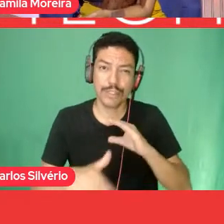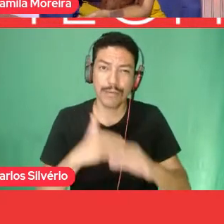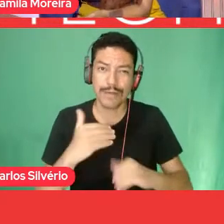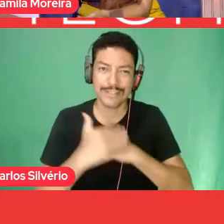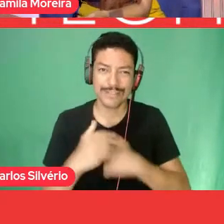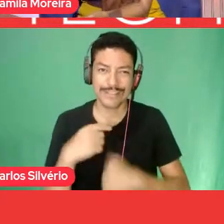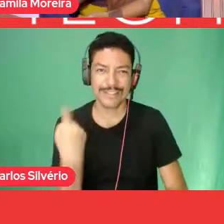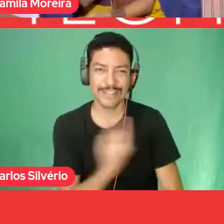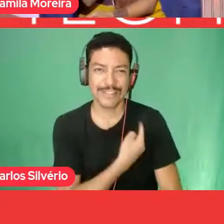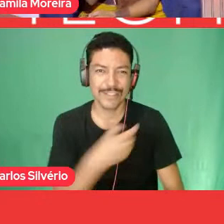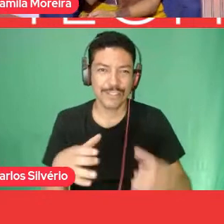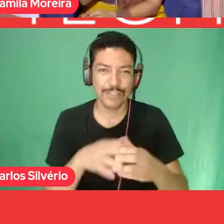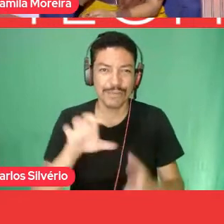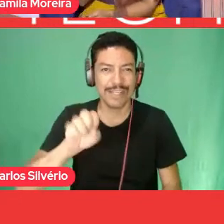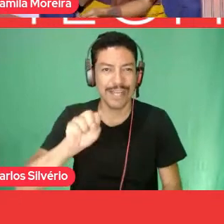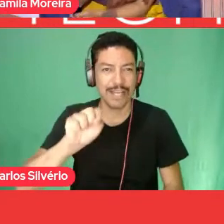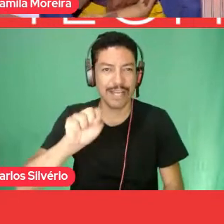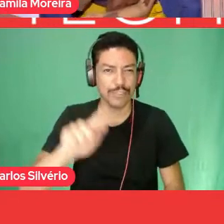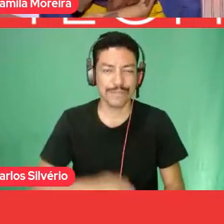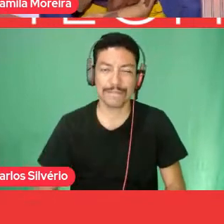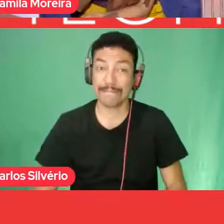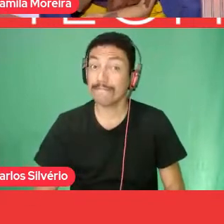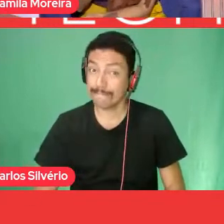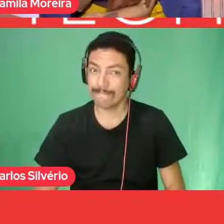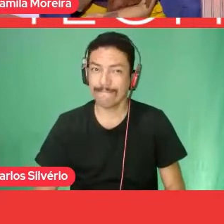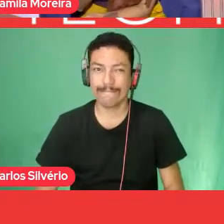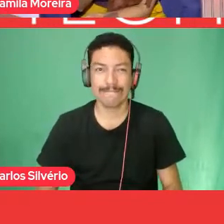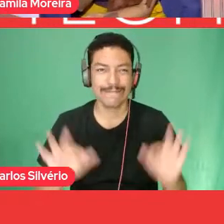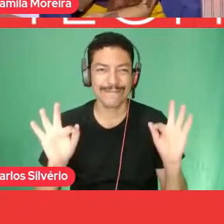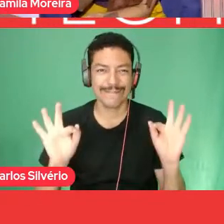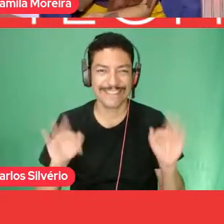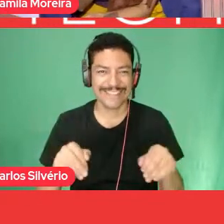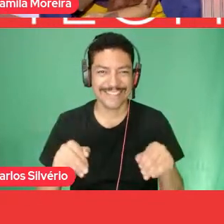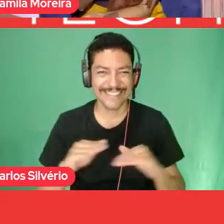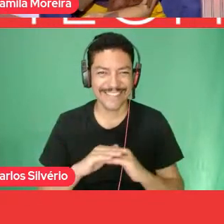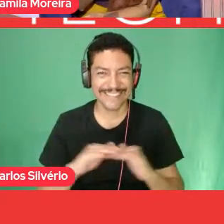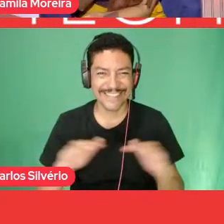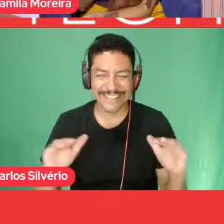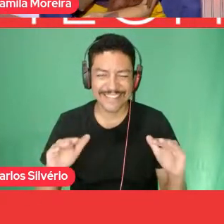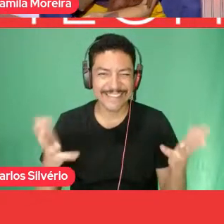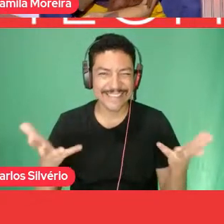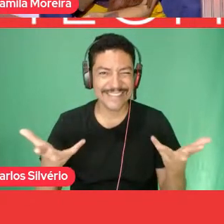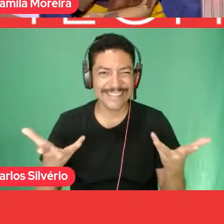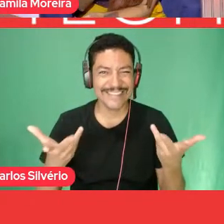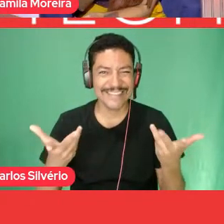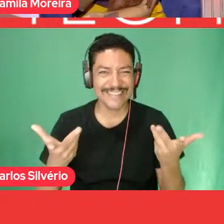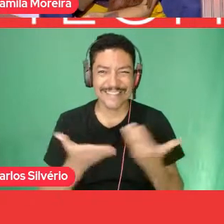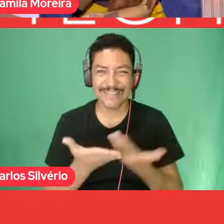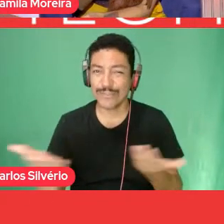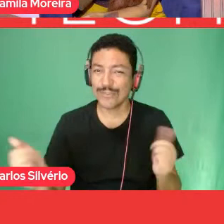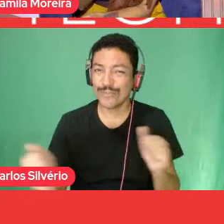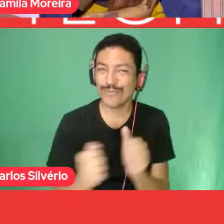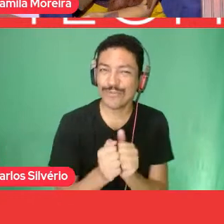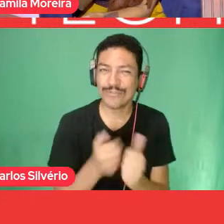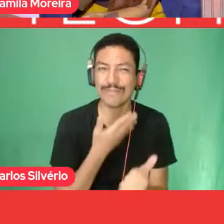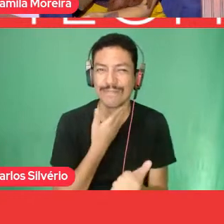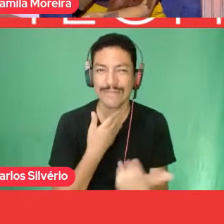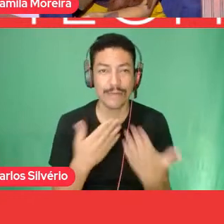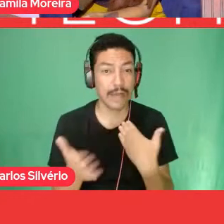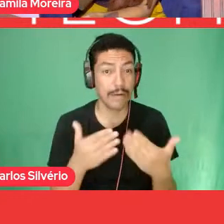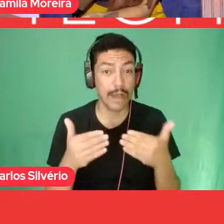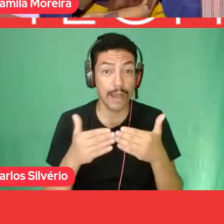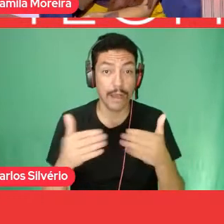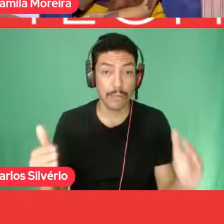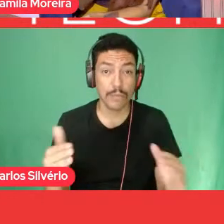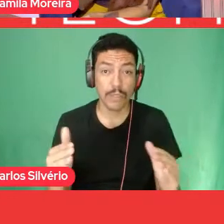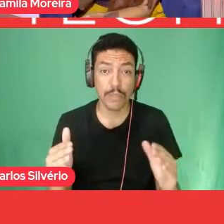Bom, então acho que finalizamos, né? Que maravilha ter vocês aqui com a gente hoje. Abrimos o evento